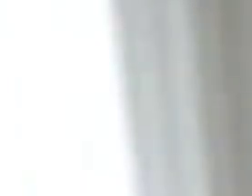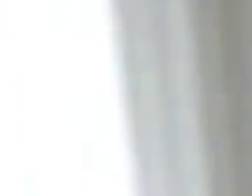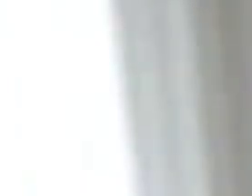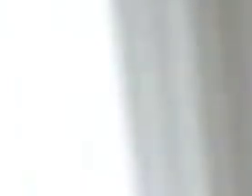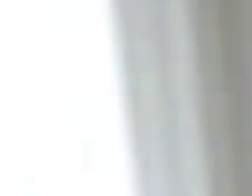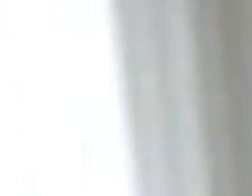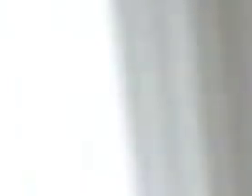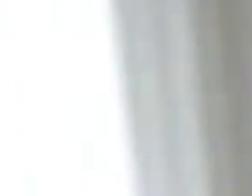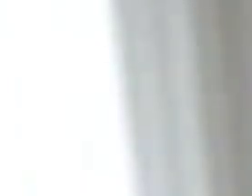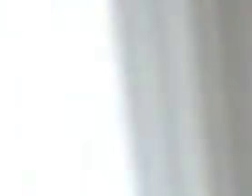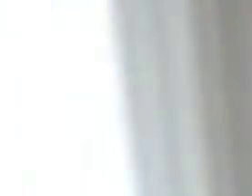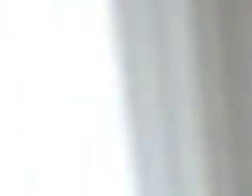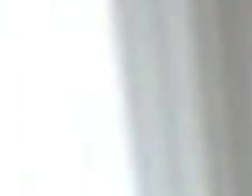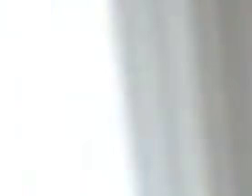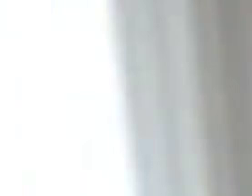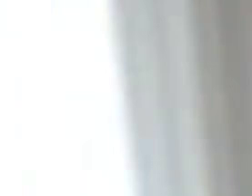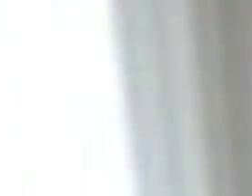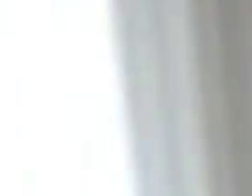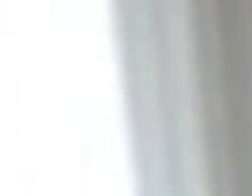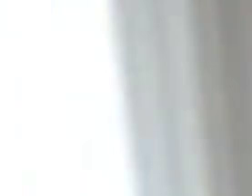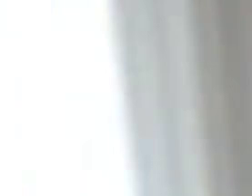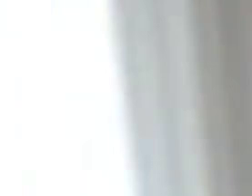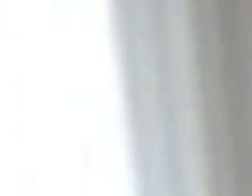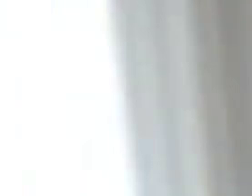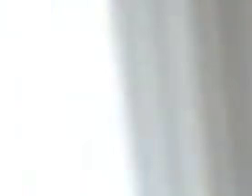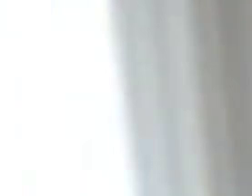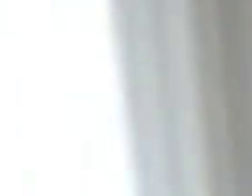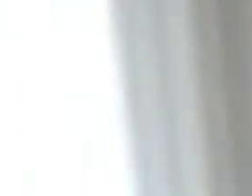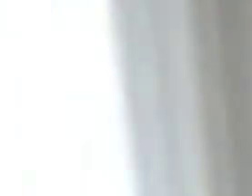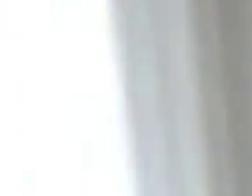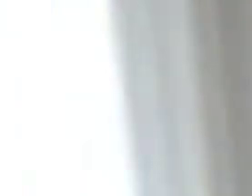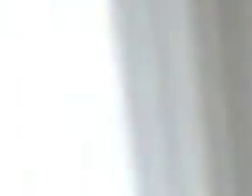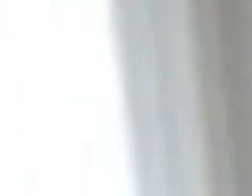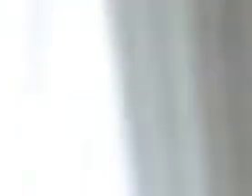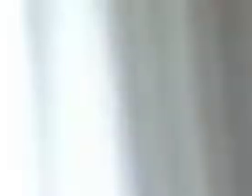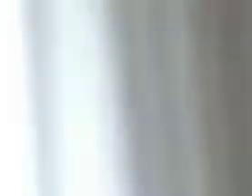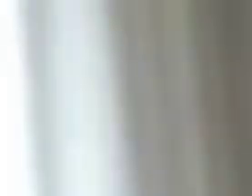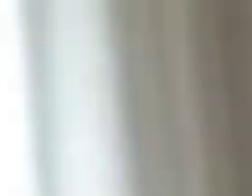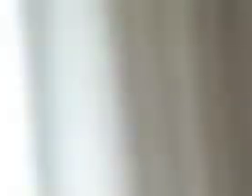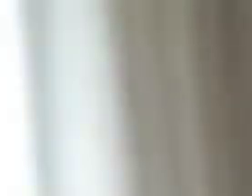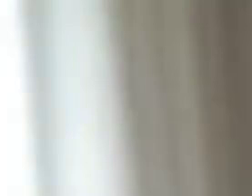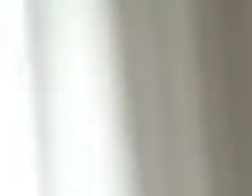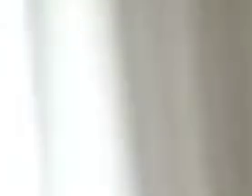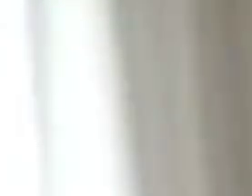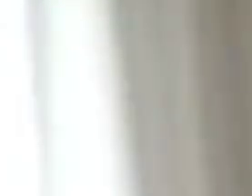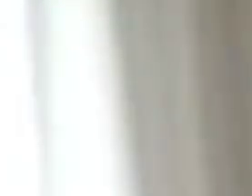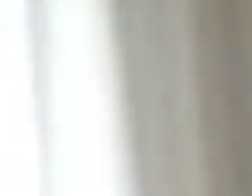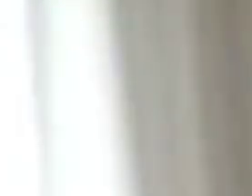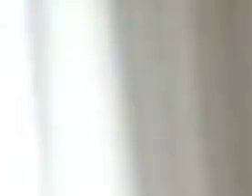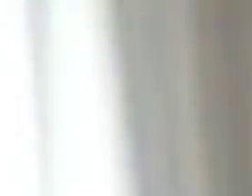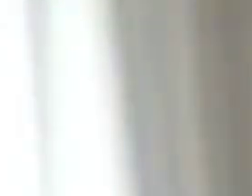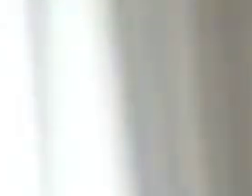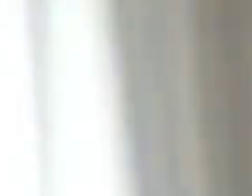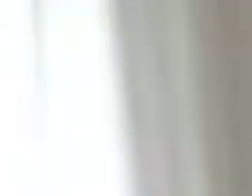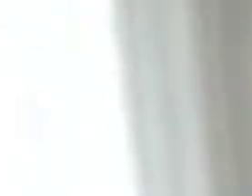está com o processo seletivo aberto e vários temas a gente está aceitando o pesquisador. E todos esses